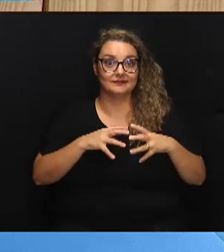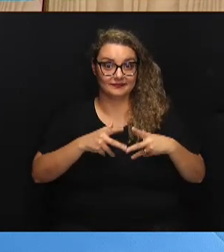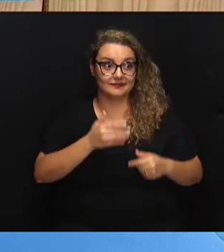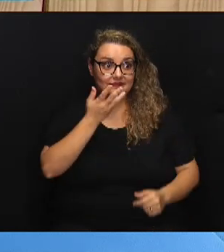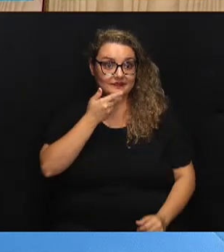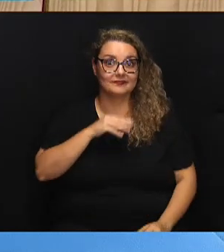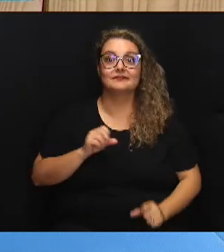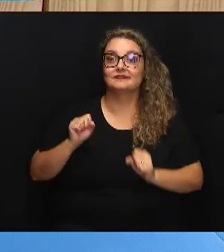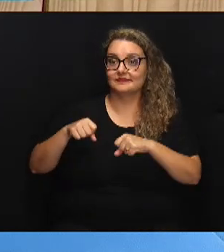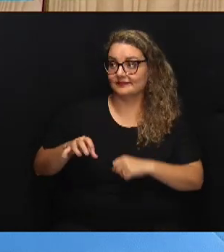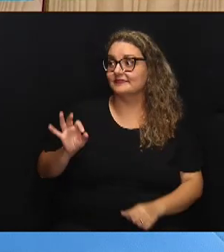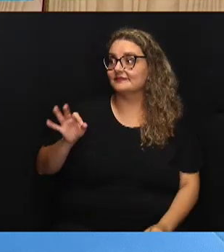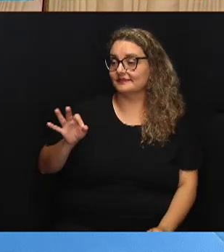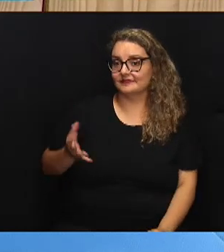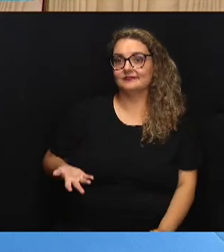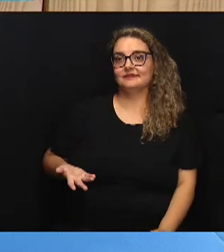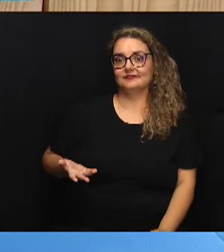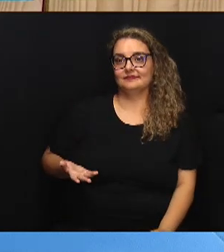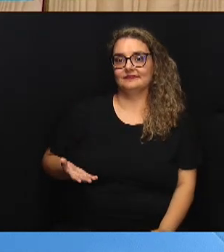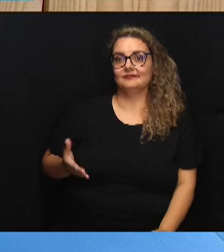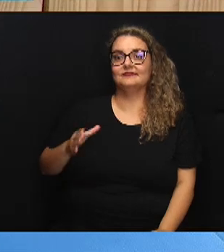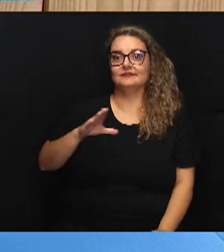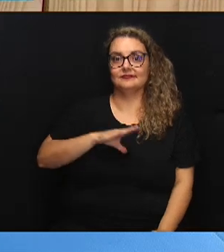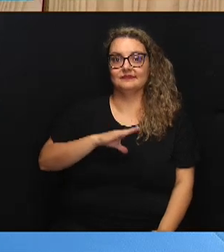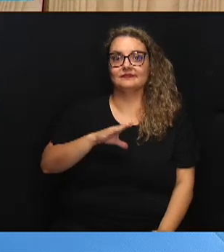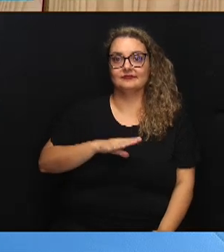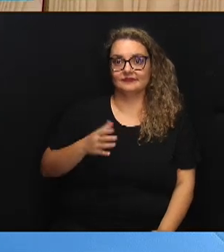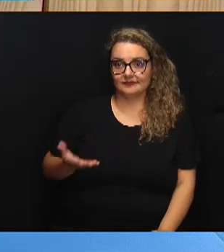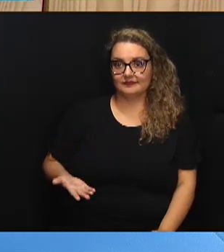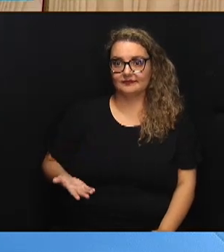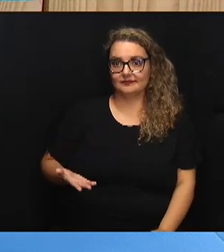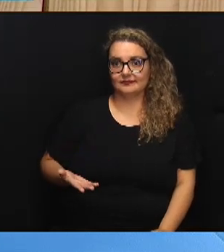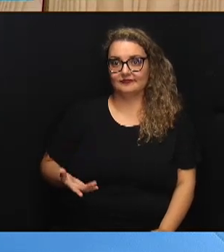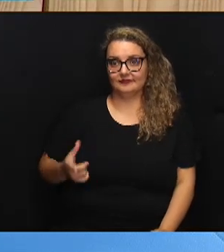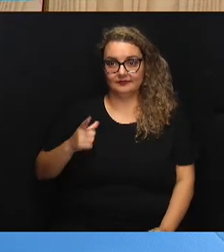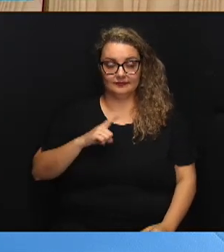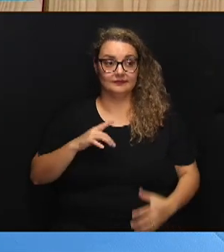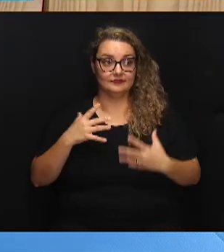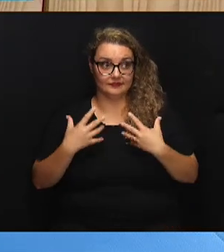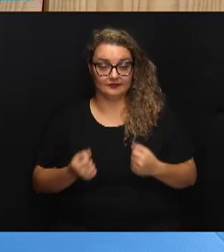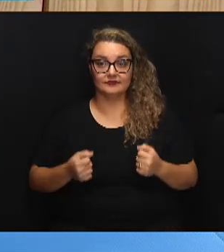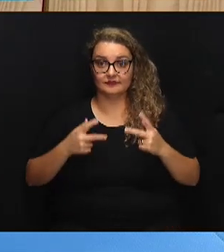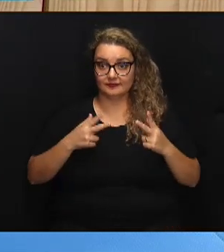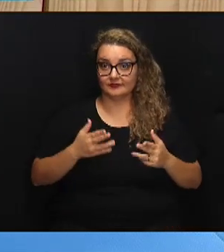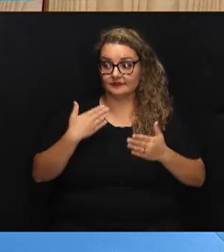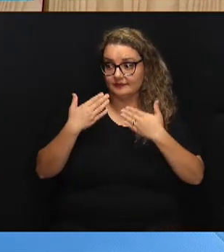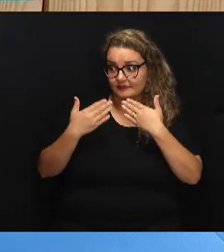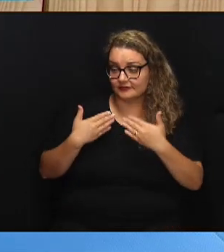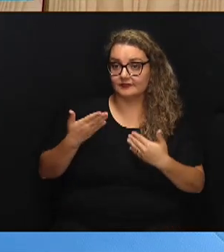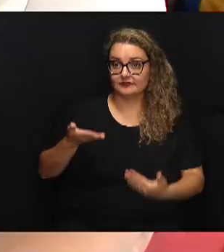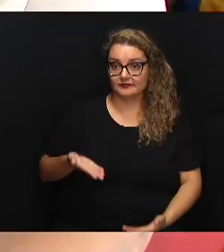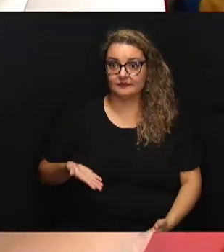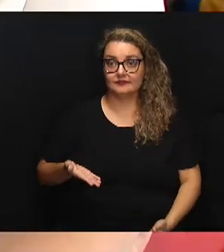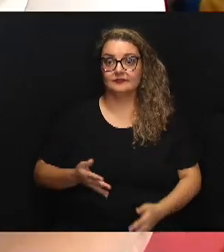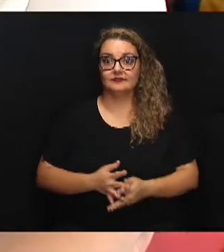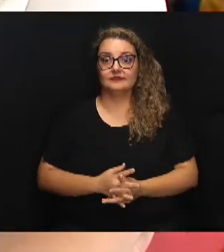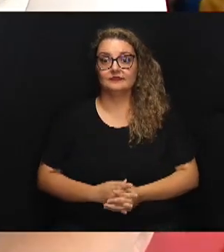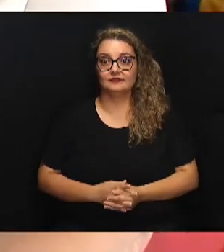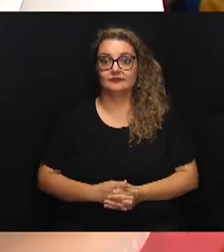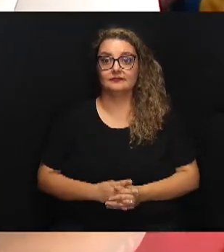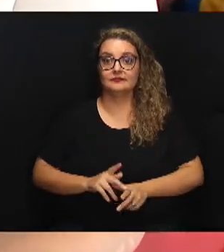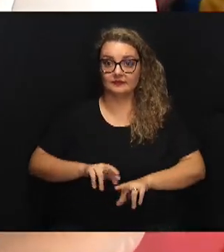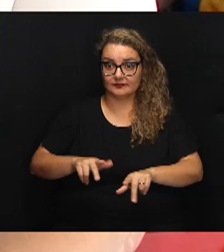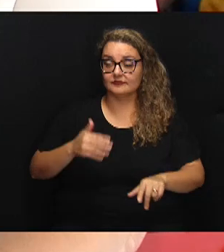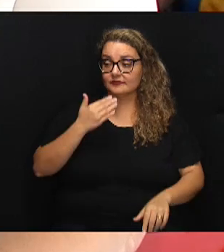né? Com certeza. O município ele tem recebido, como nós conversamos aqui, muitos